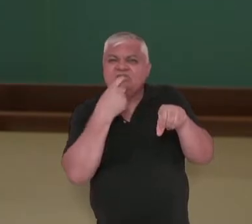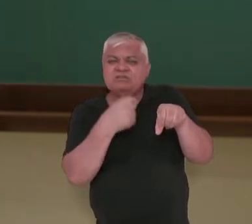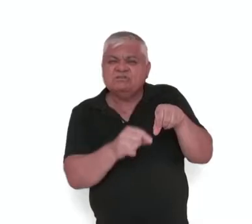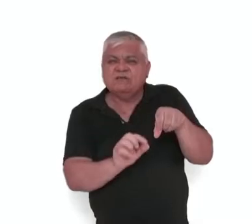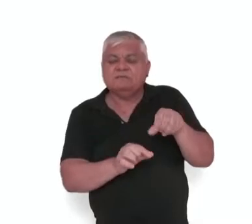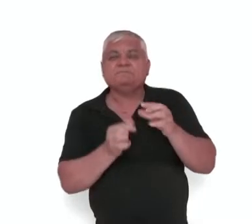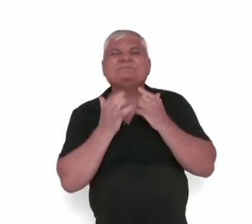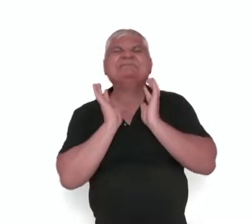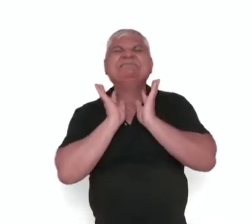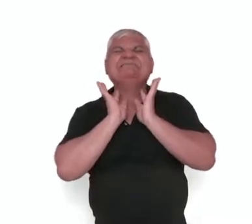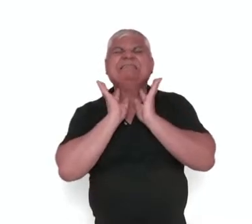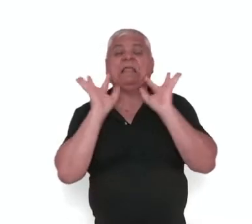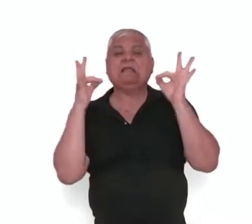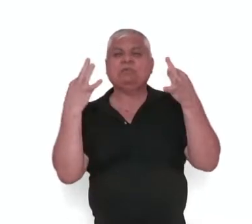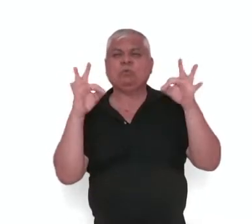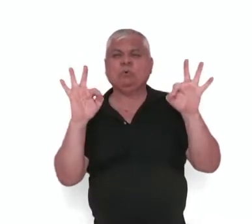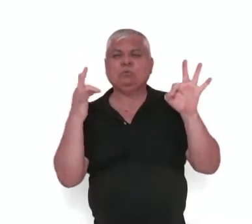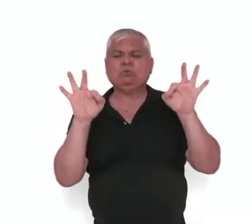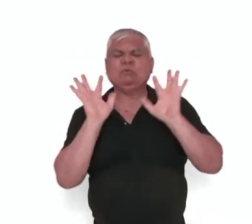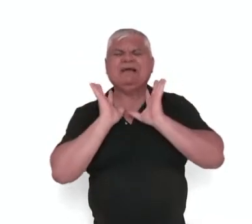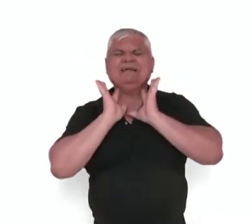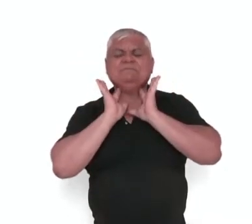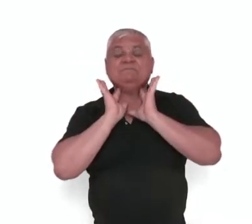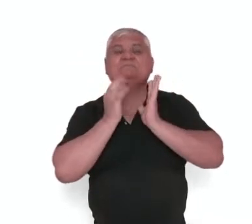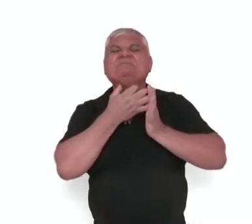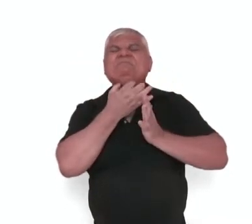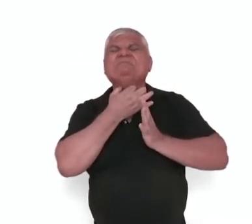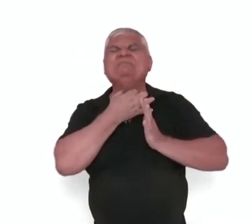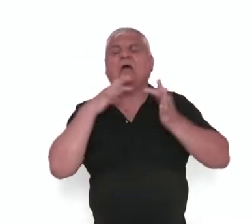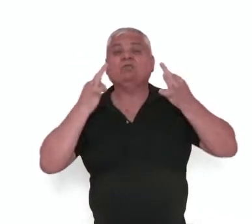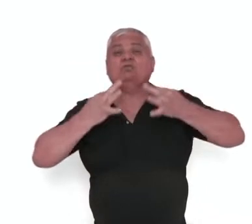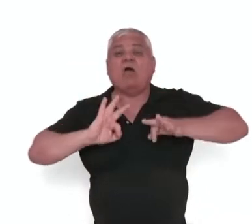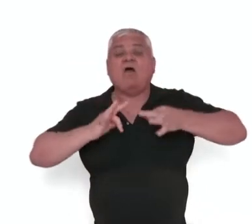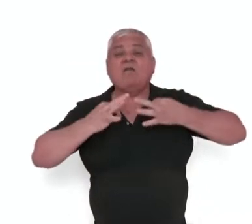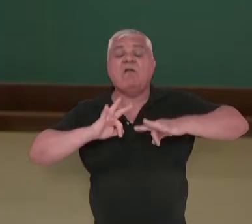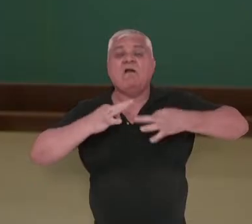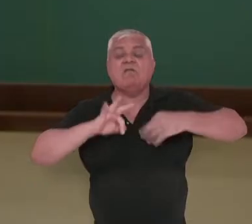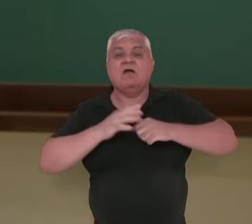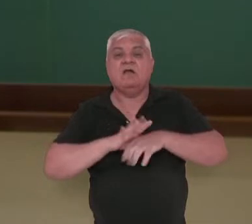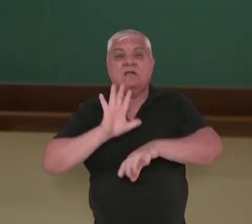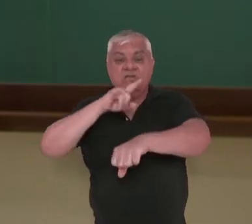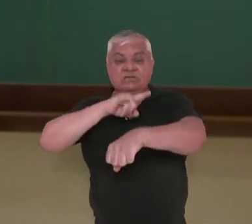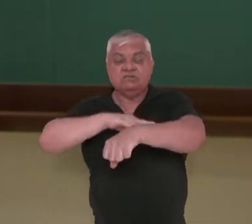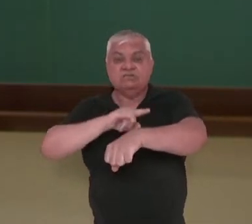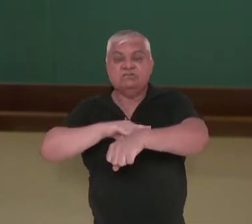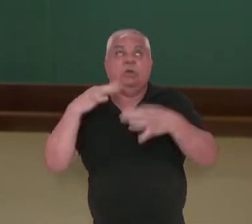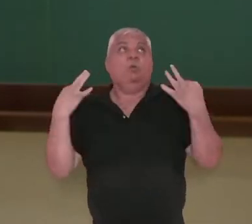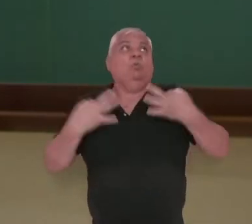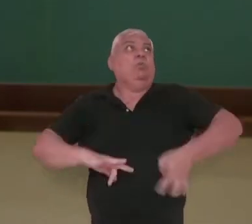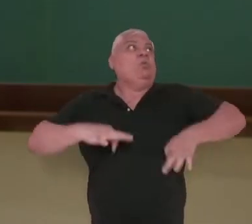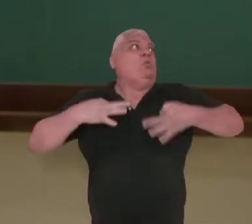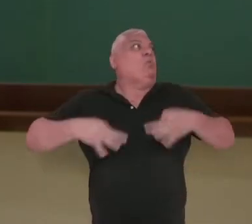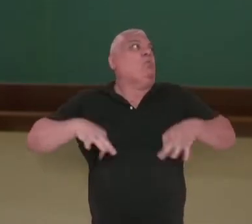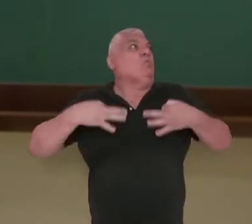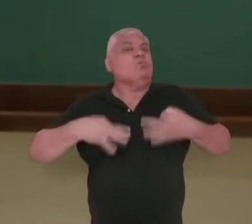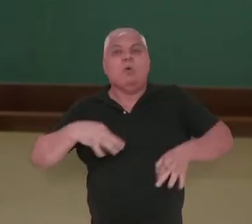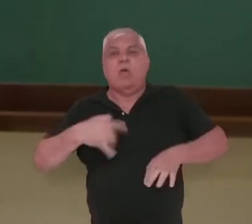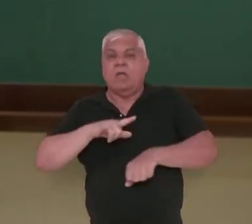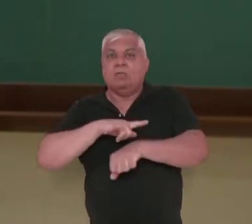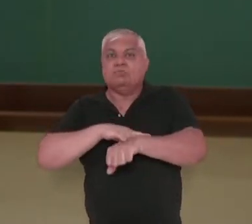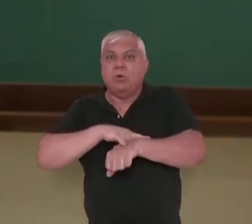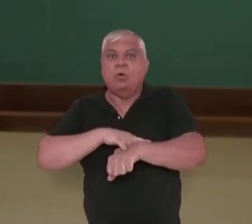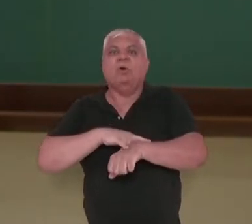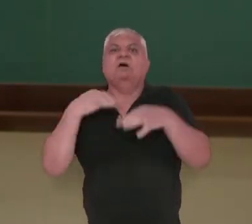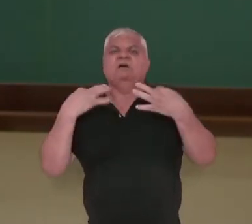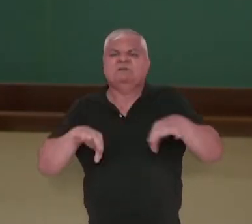engolir, dor ou ardor ao urinar. Então, quando a pessoa vai fazer o xixi, vai urinar, pode sentir